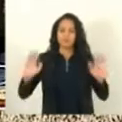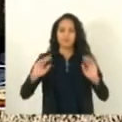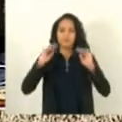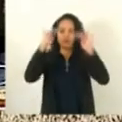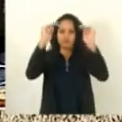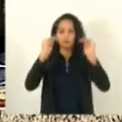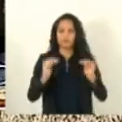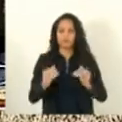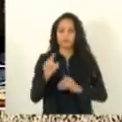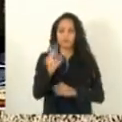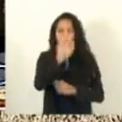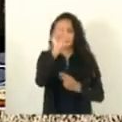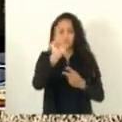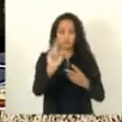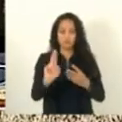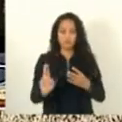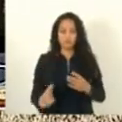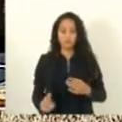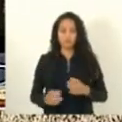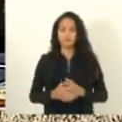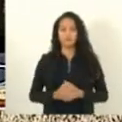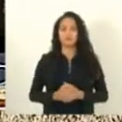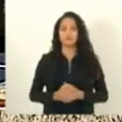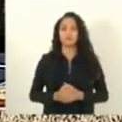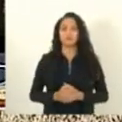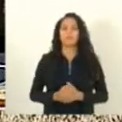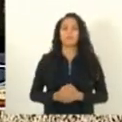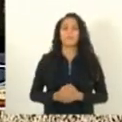votação. A votação é nominal.